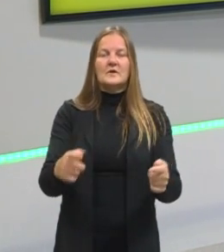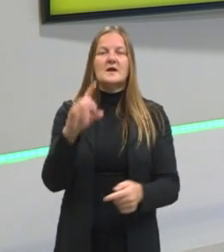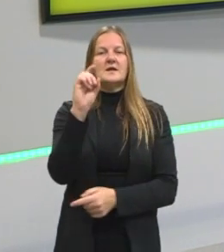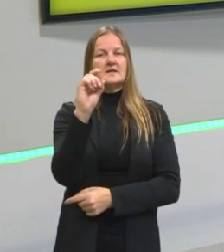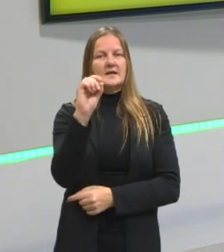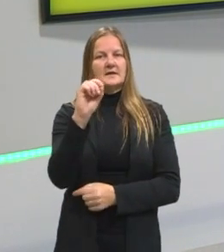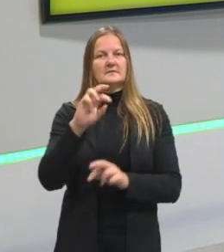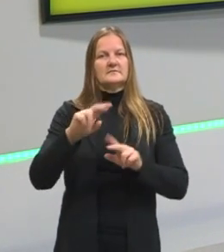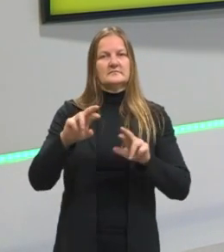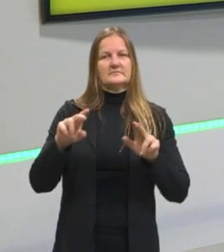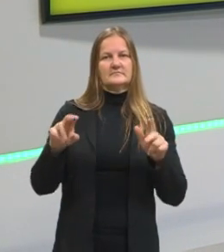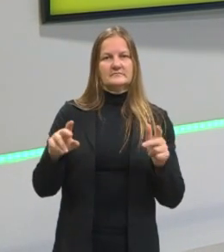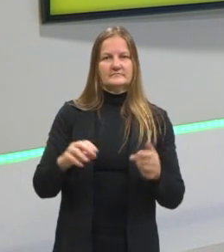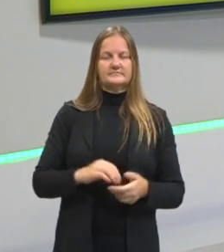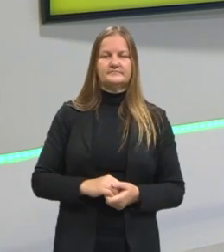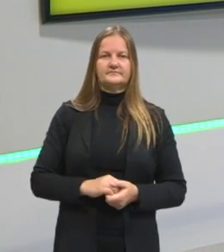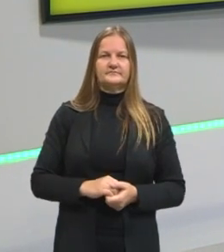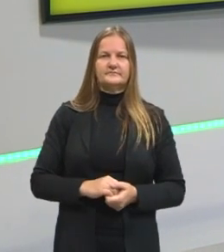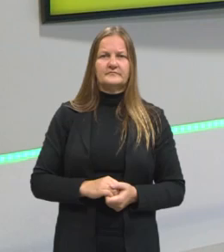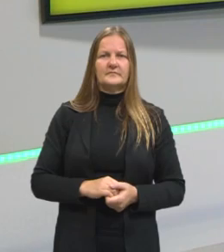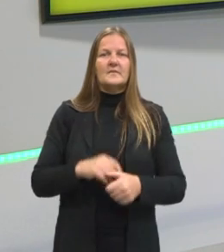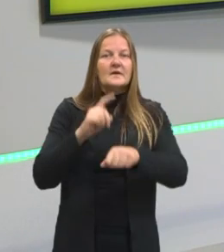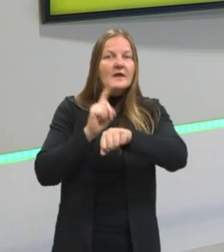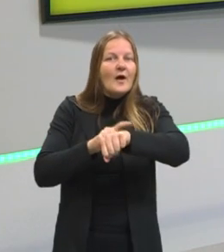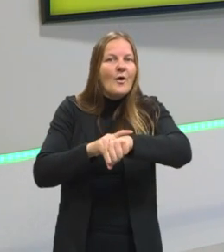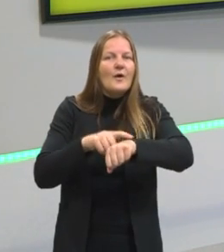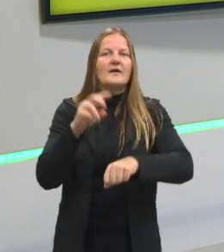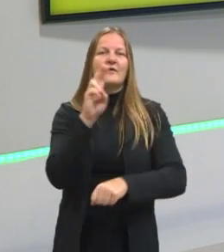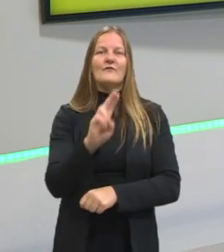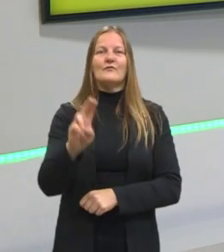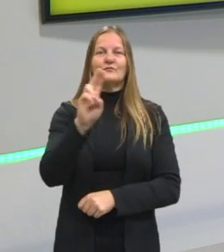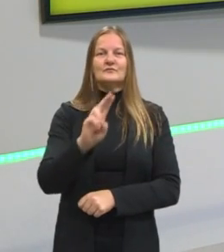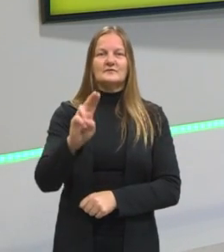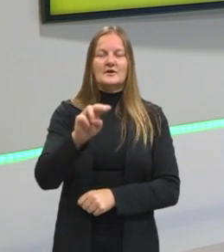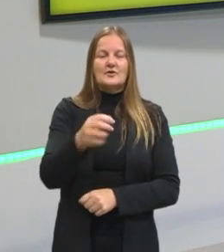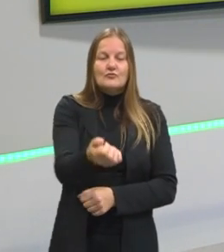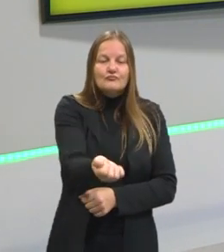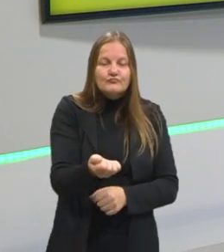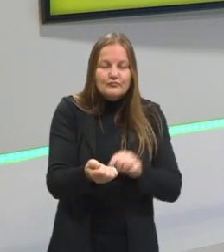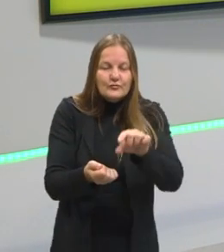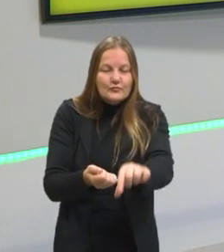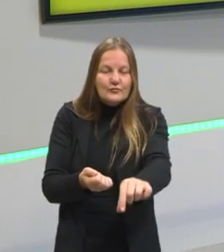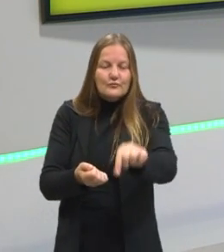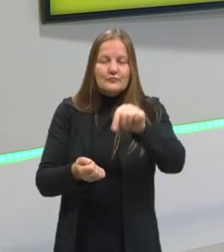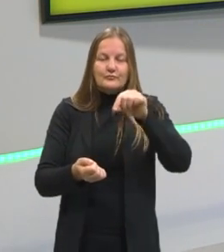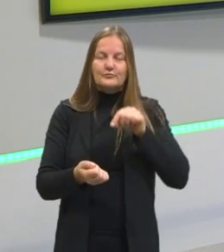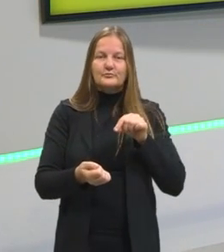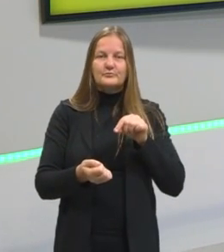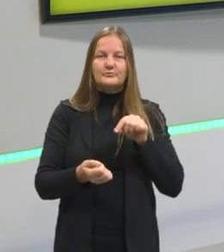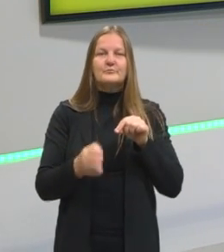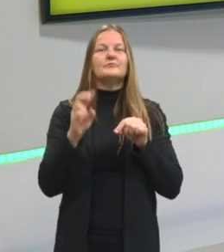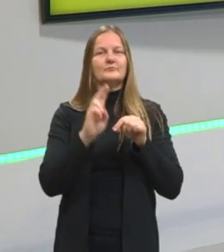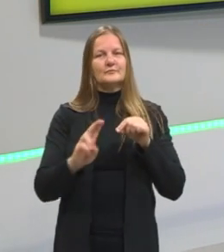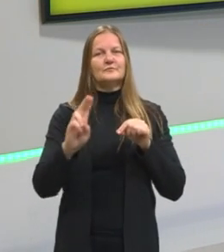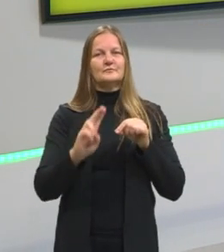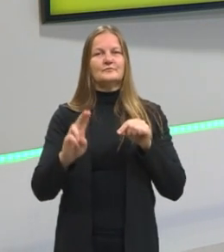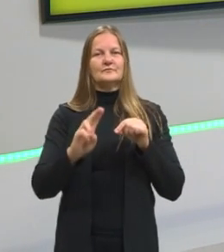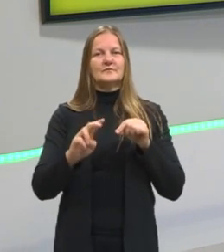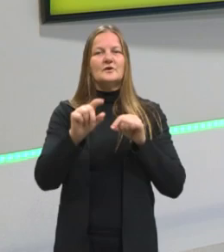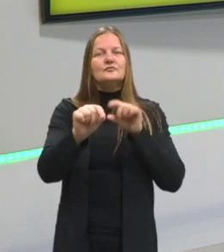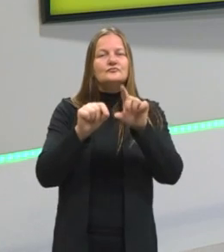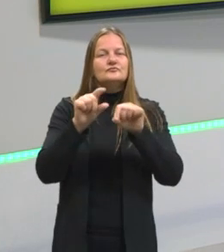classes gramaticais. E na hora do uso, eu vou puxar, vou abrir essas gavetas e vou